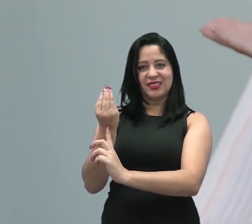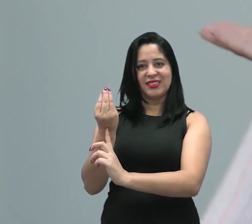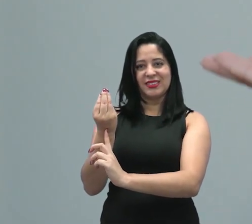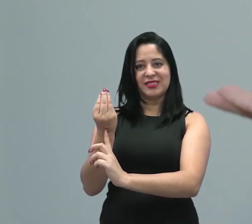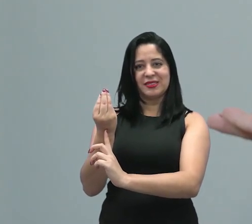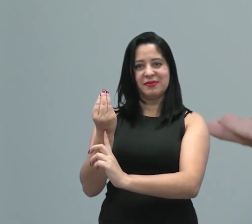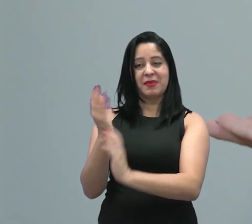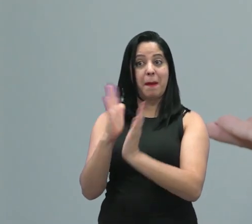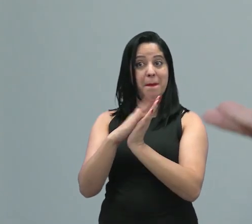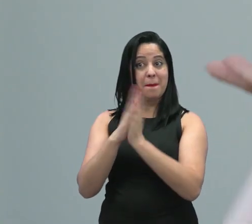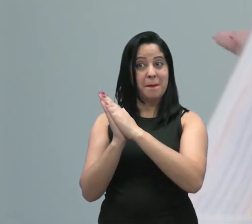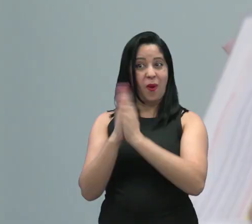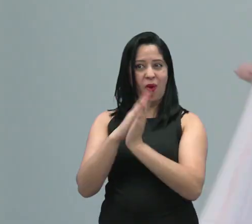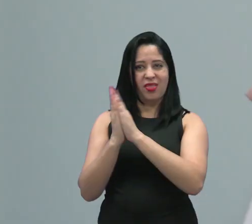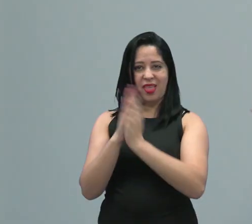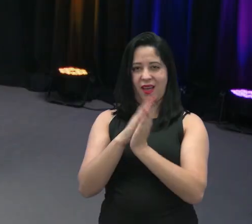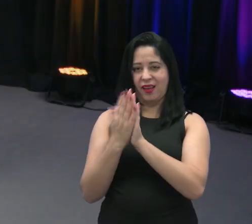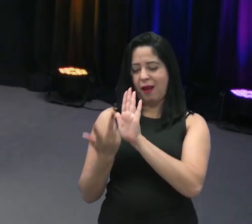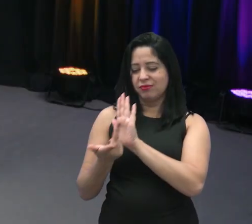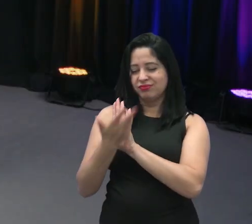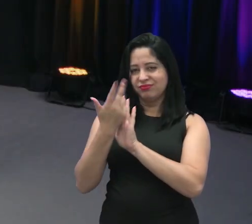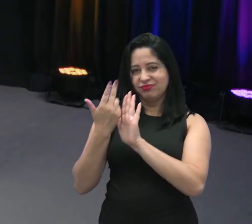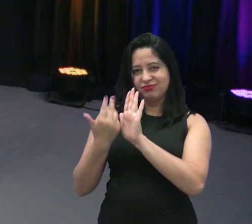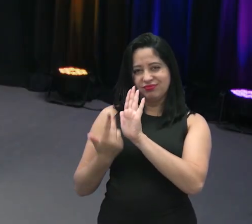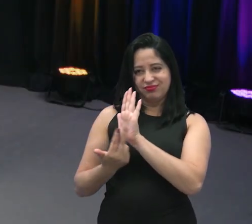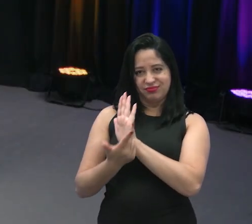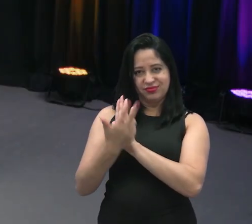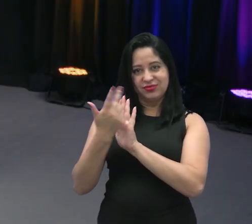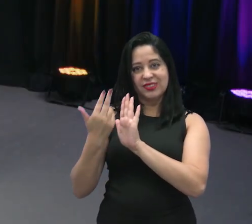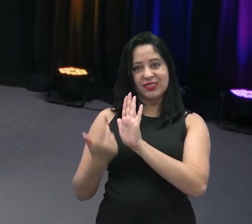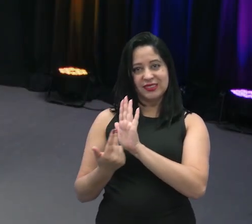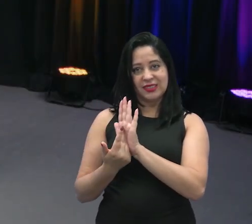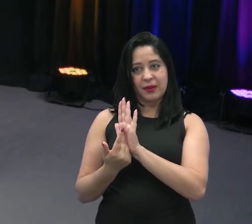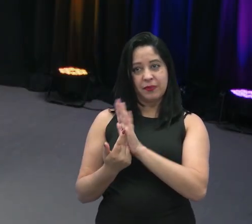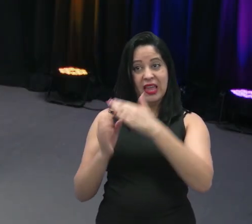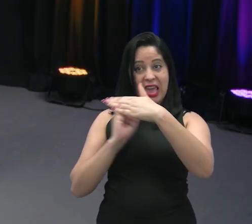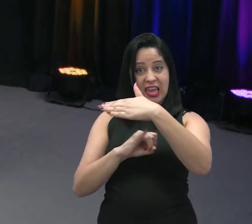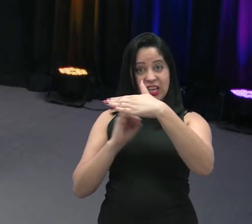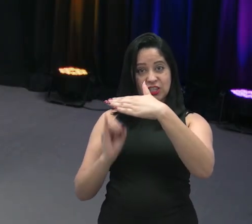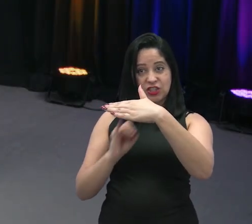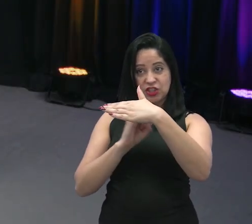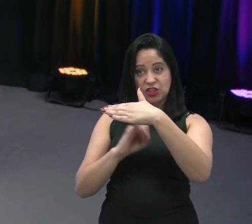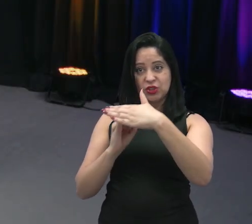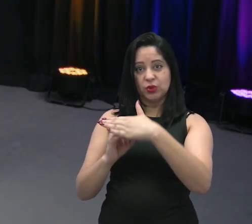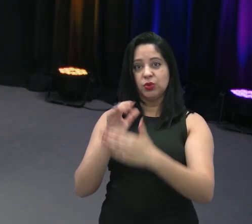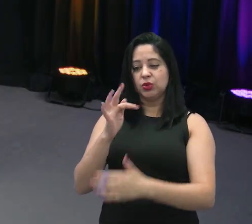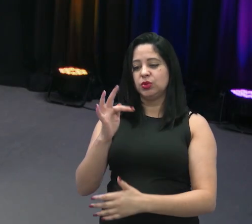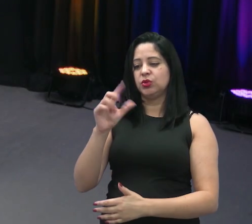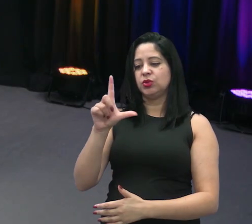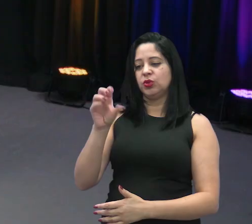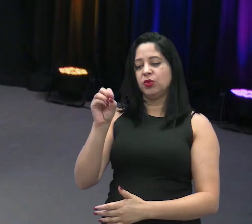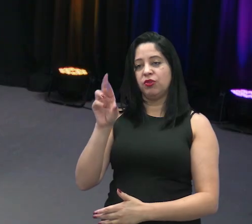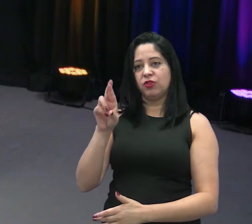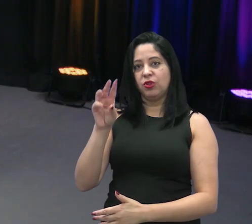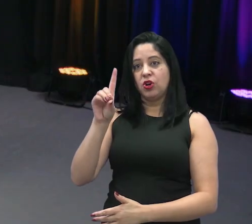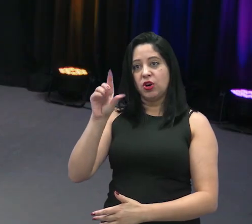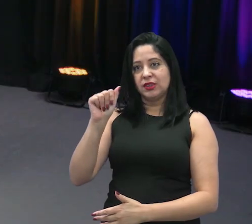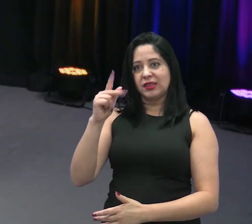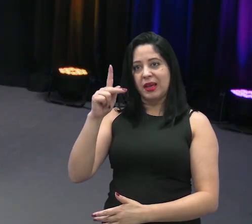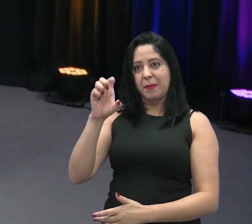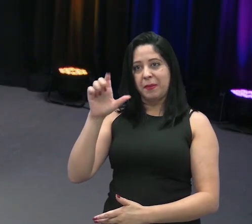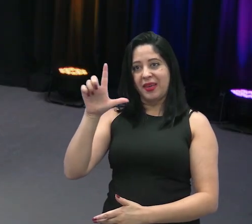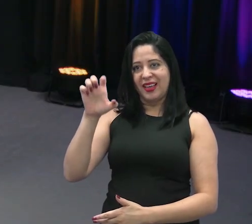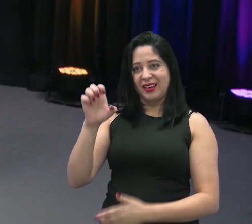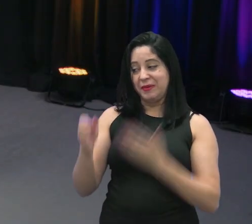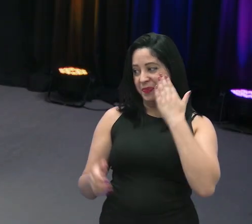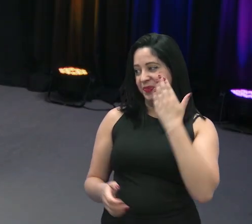que é as bonecas bordadas terapêuticas pelo Instituto A Flor da Pele, representado pela